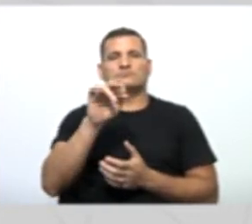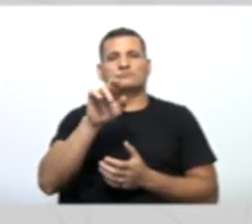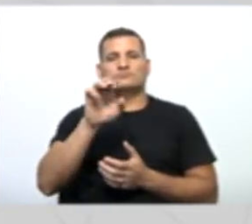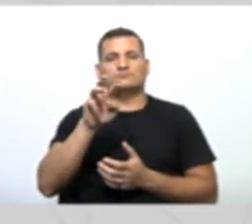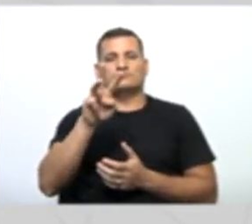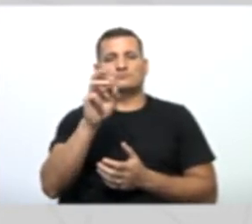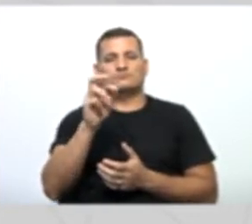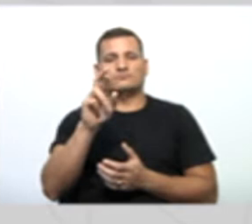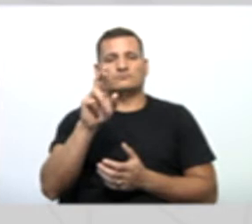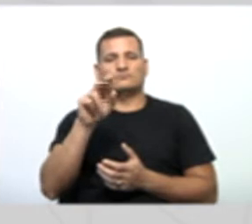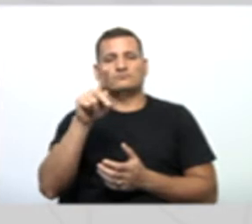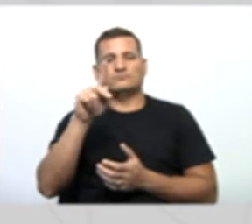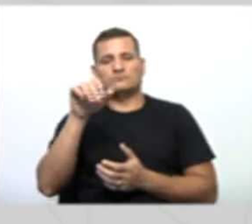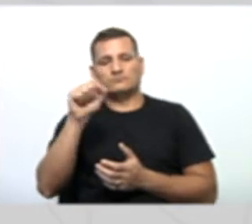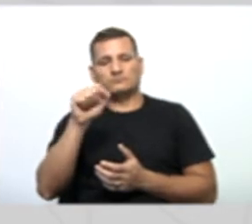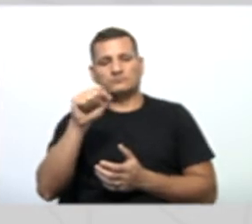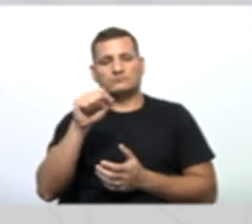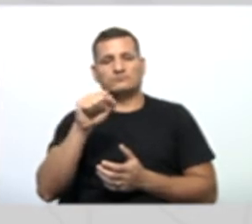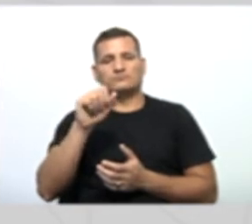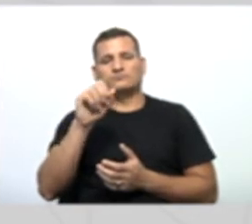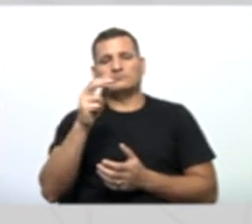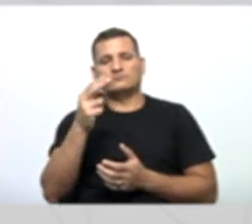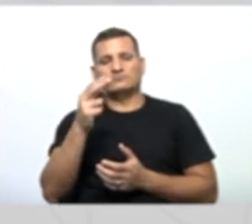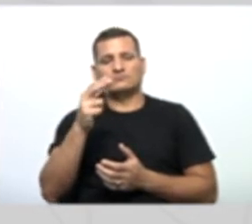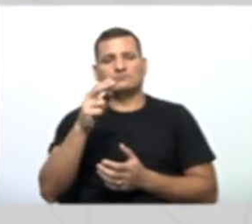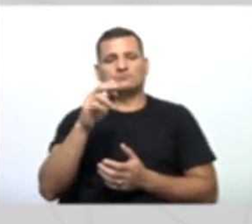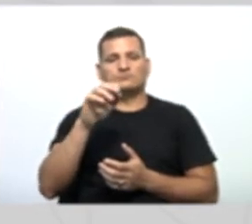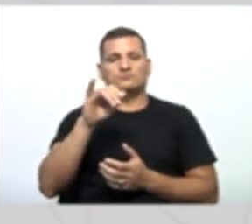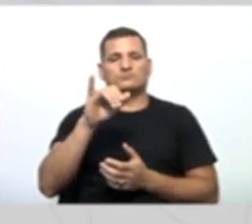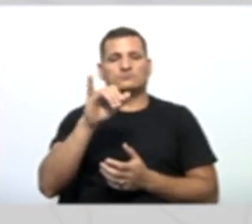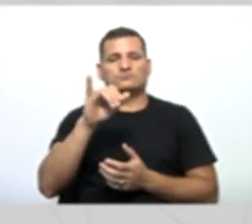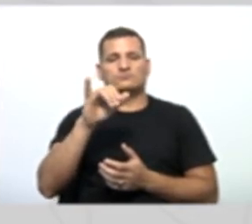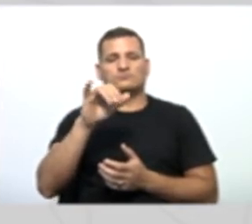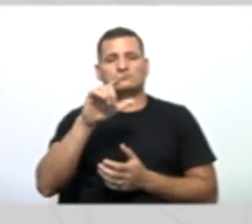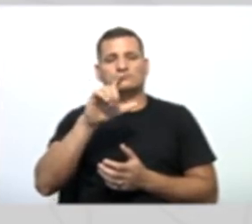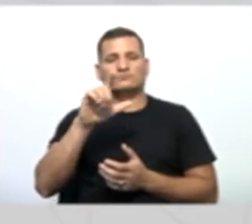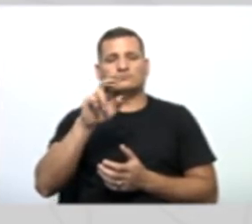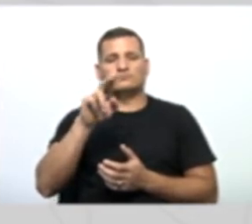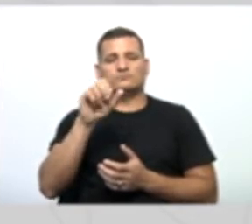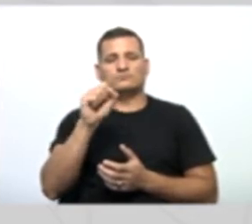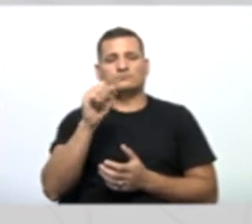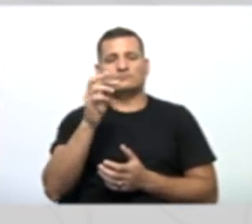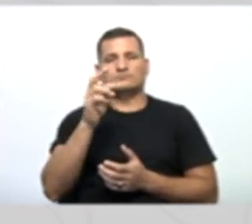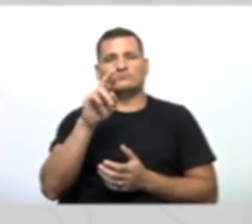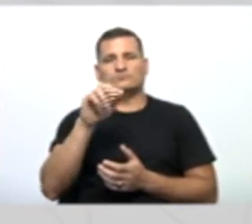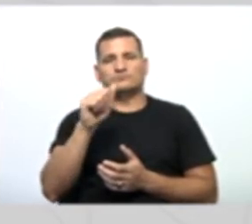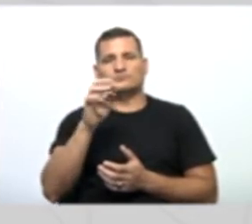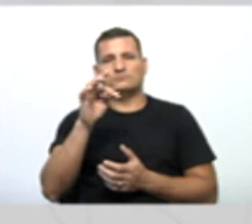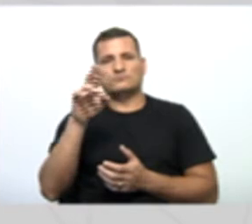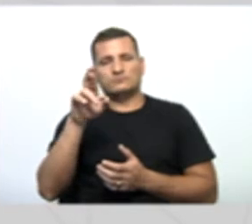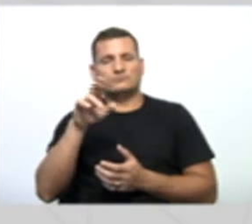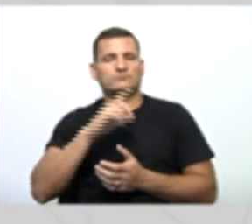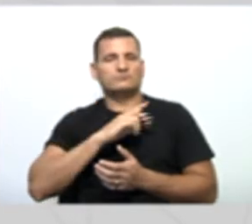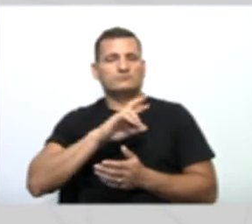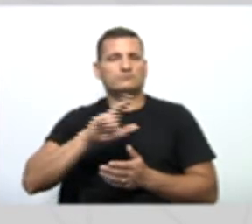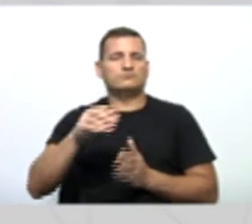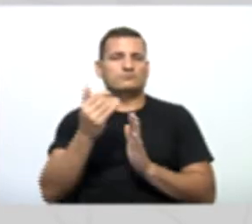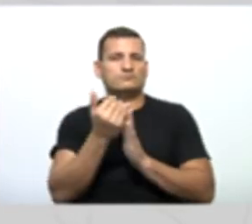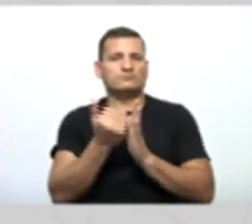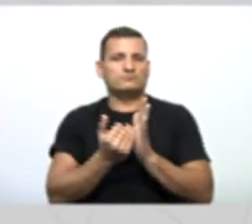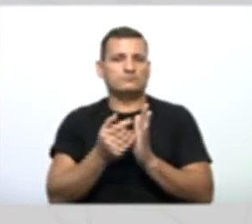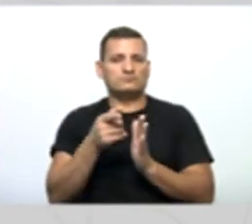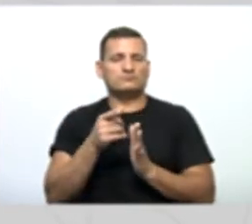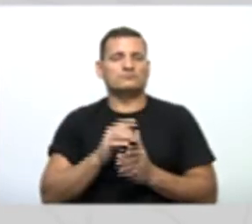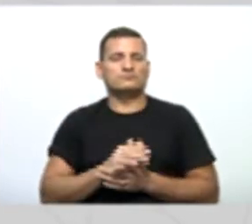o Photoshop, o Illustrator, enfim, são diversos programas que vão dar até uma aparência